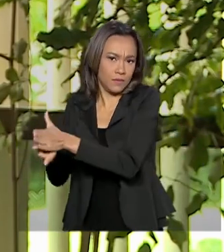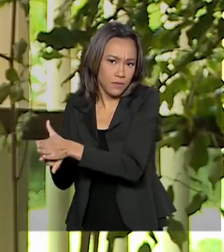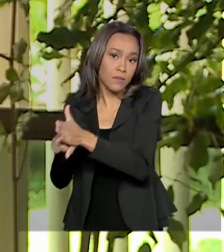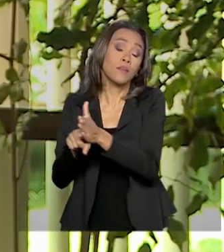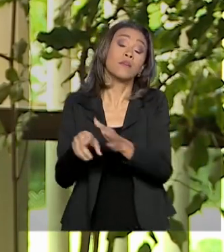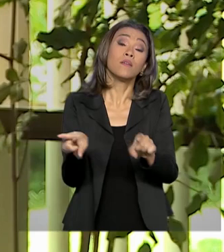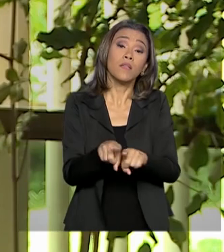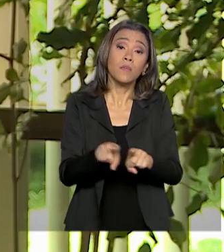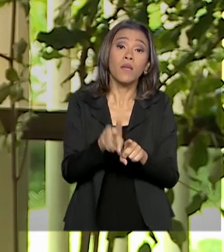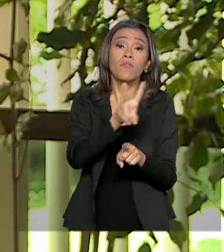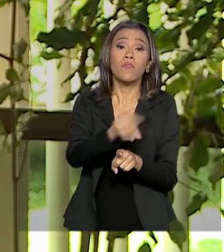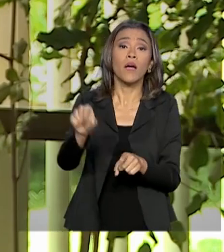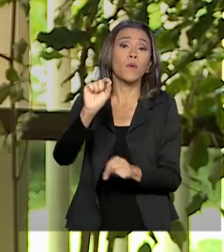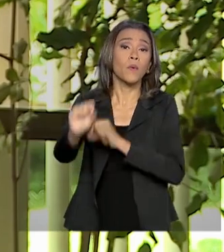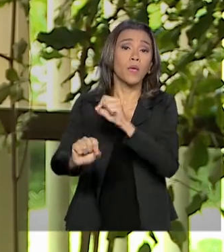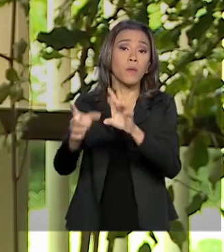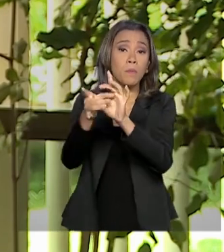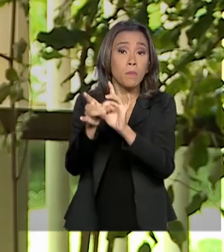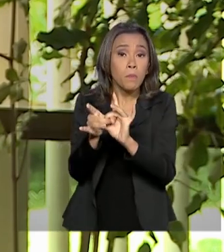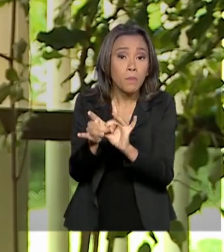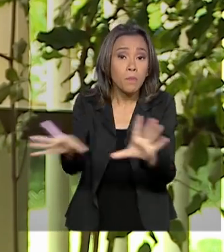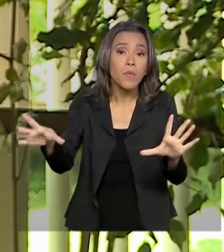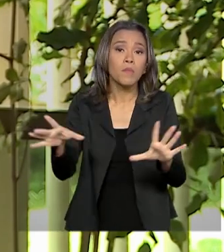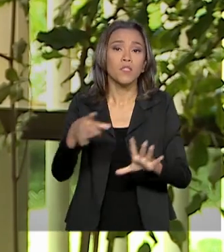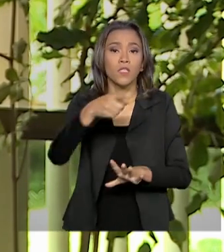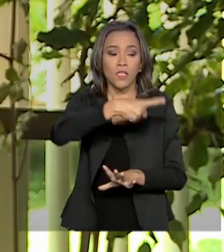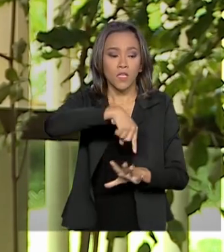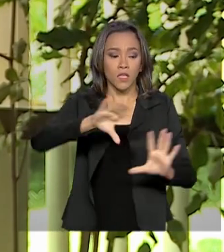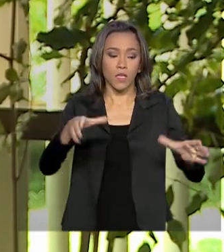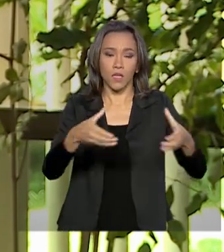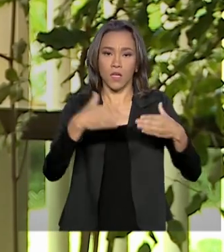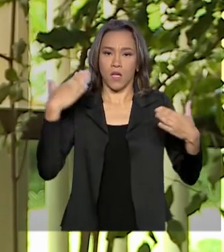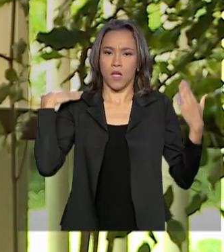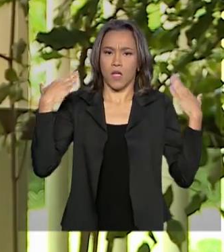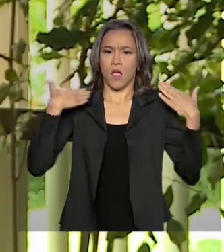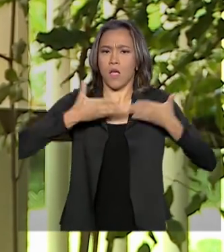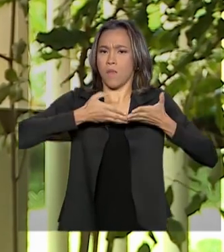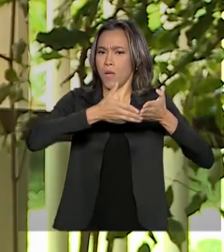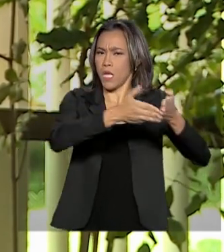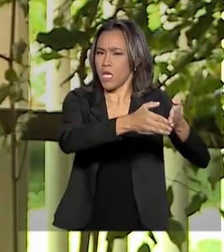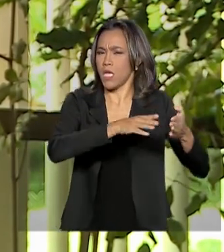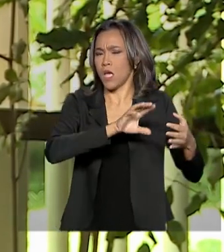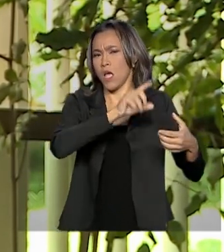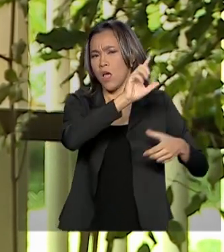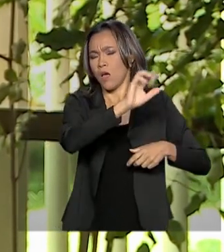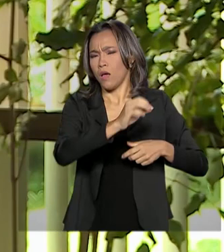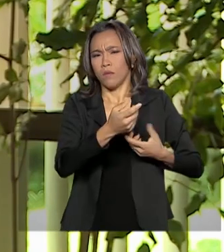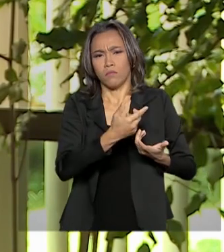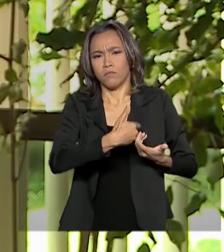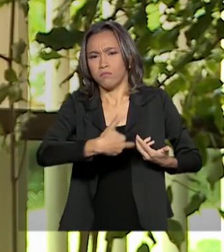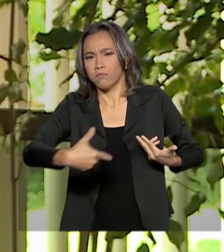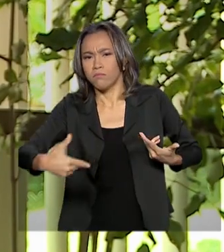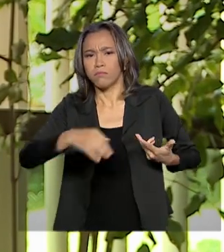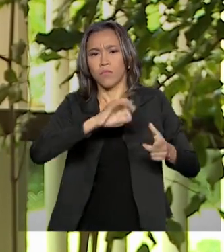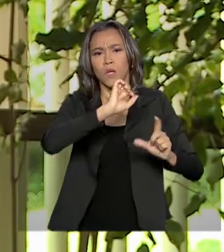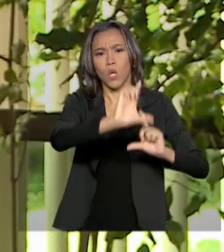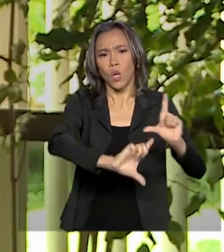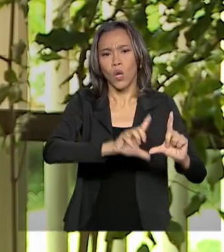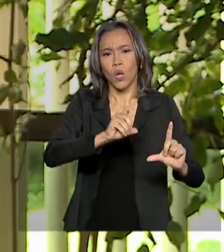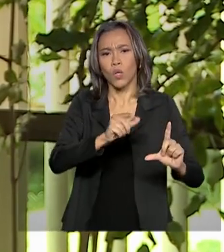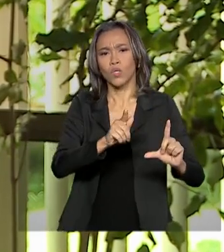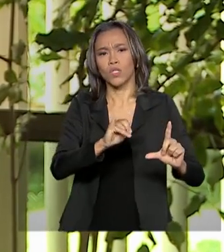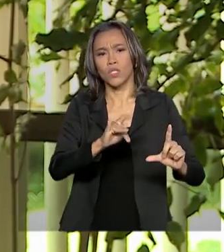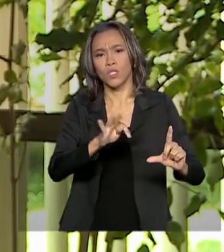tempo, permite que a nossa Marinha faça um adestramento em termos de logística, né, em termos de deslocamento em águas que não são